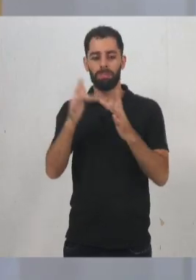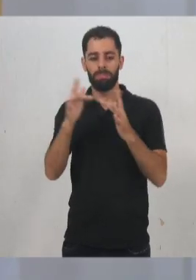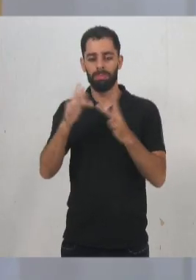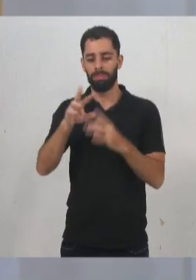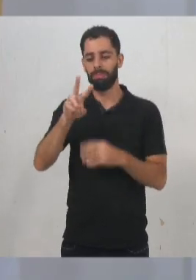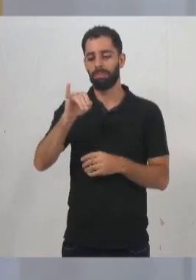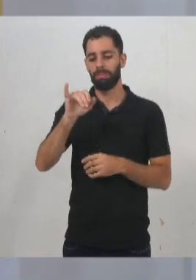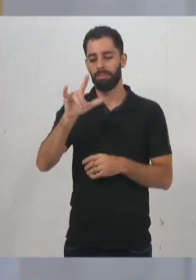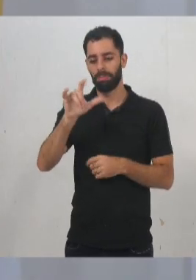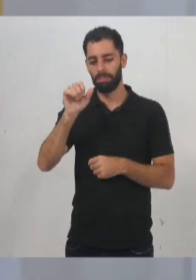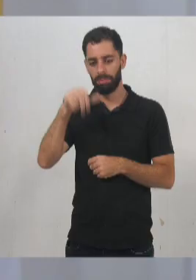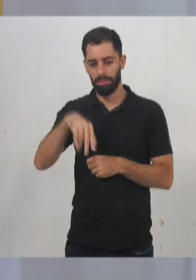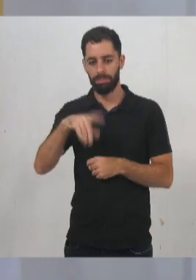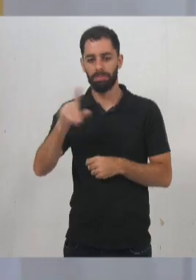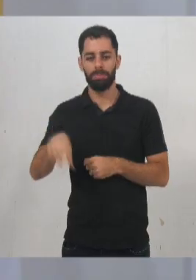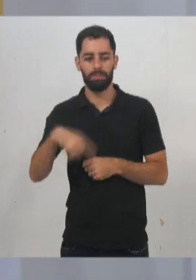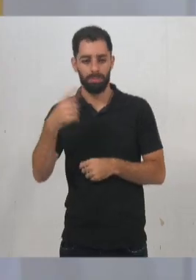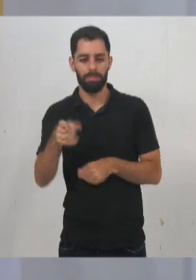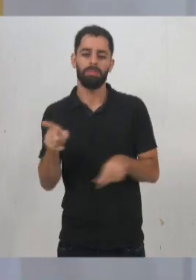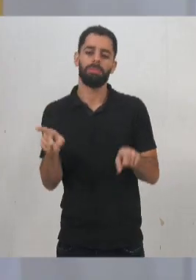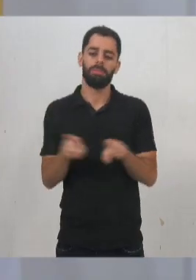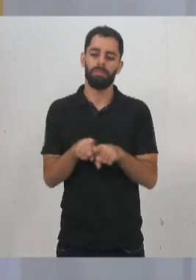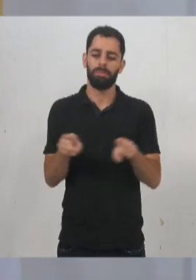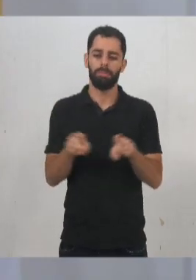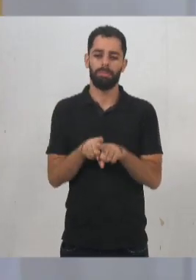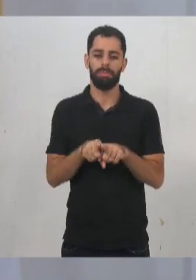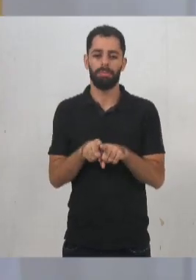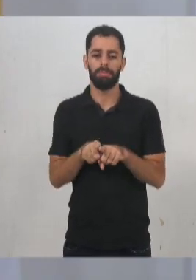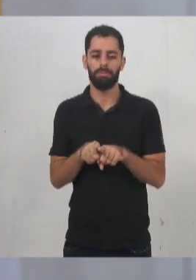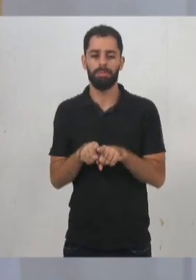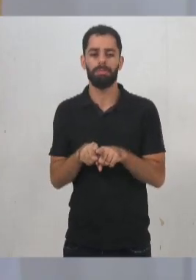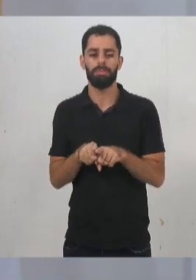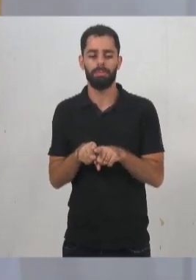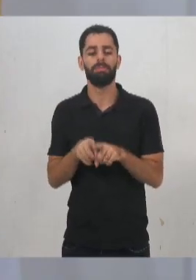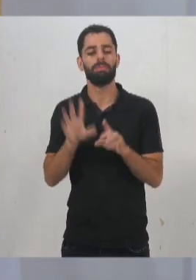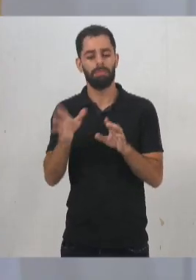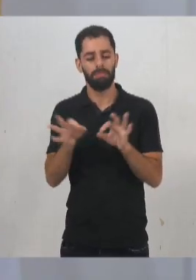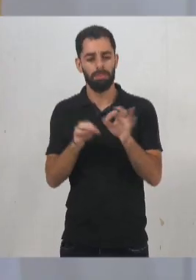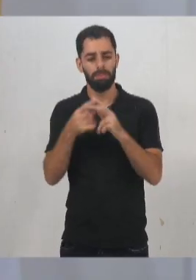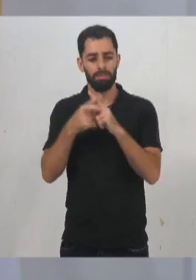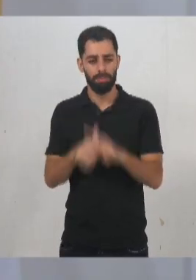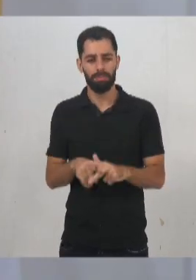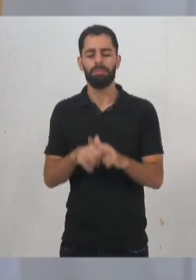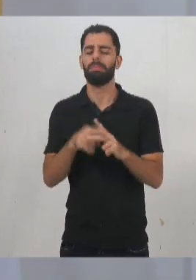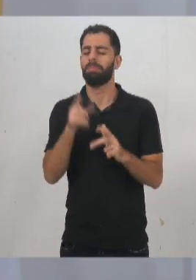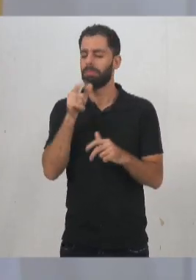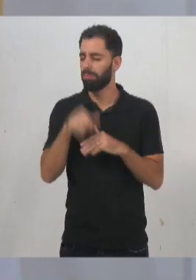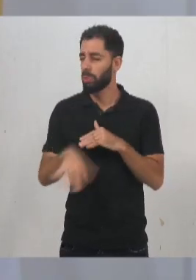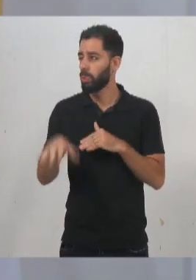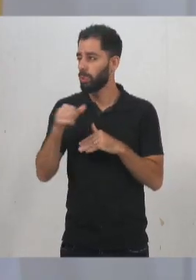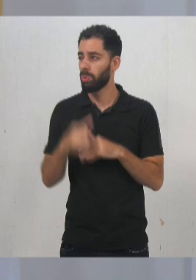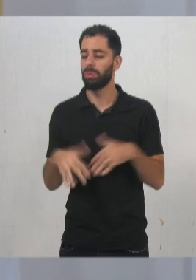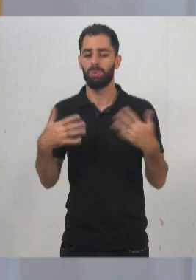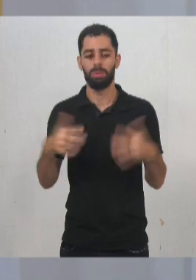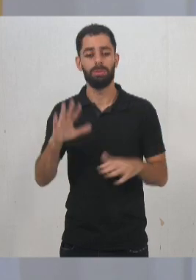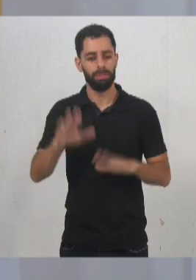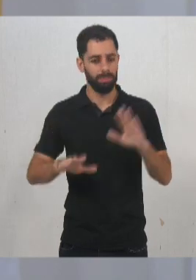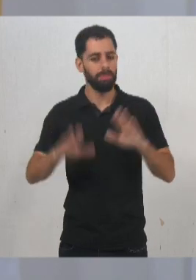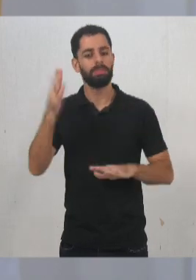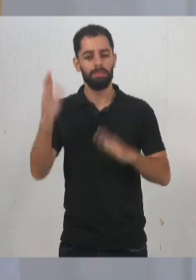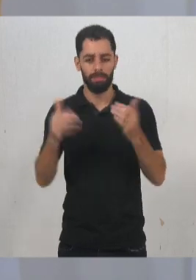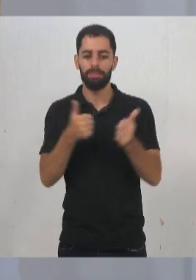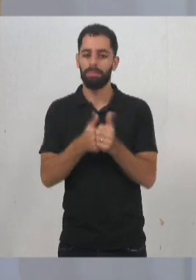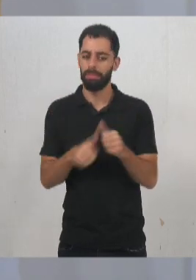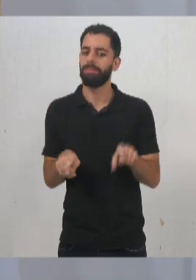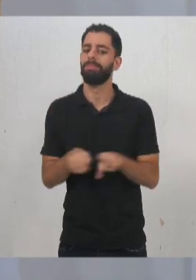Samai logo após o contato que fizemos eh cessar o esse vazamento aí mas era muita água e e volta e meio acontece isso naquele